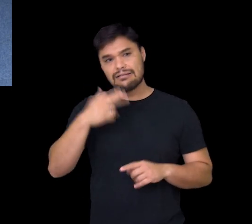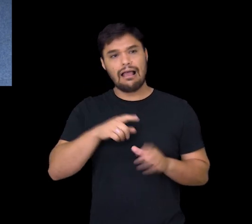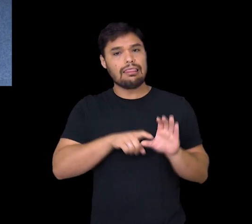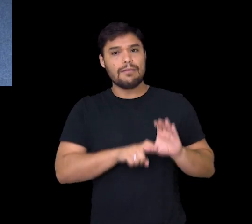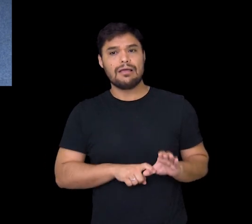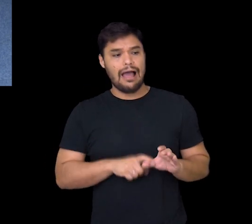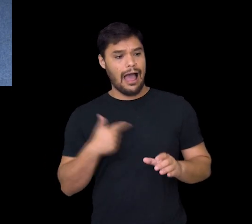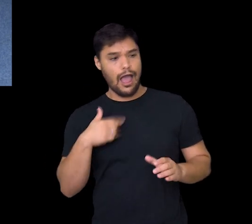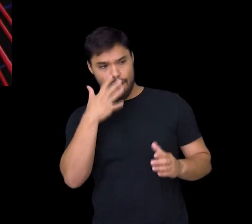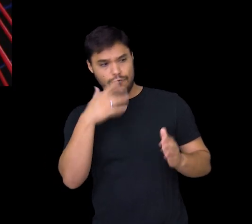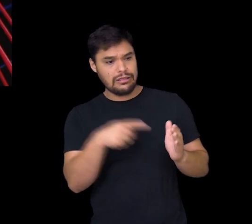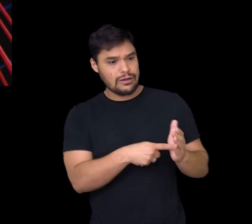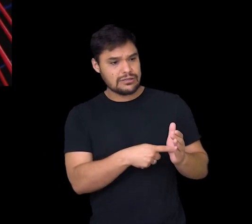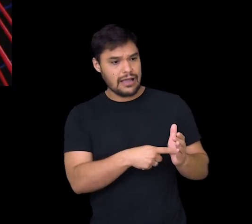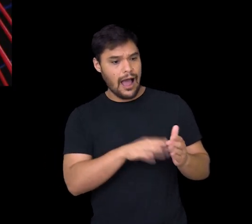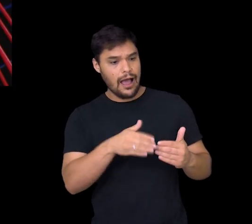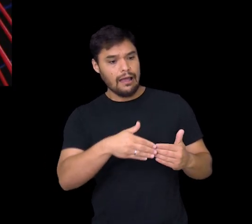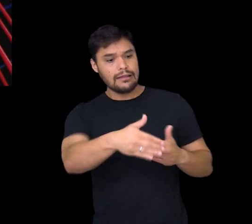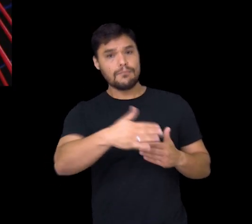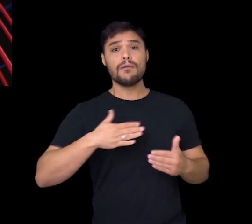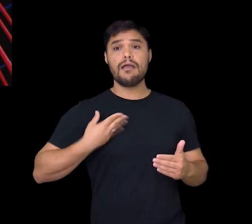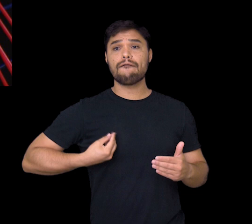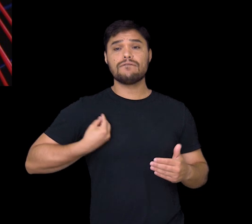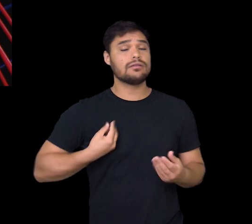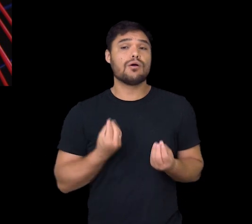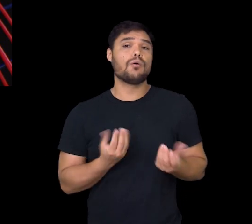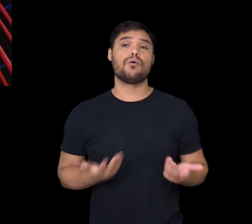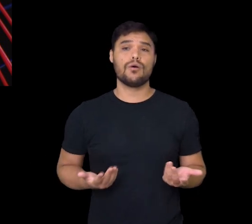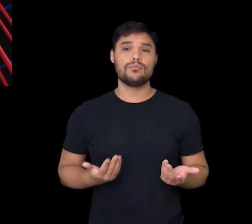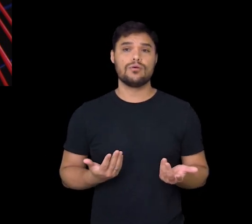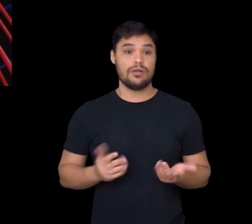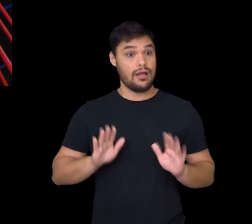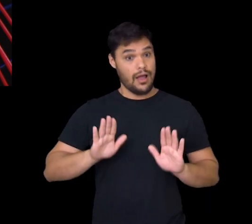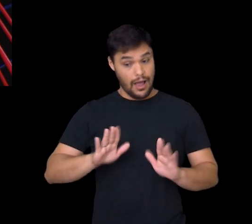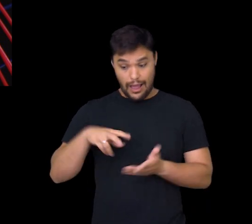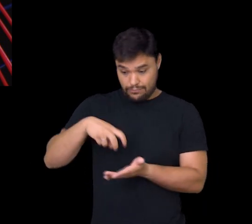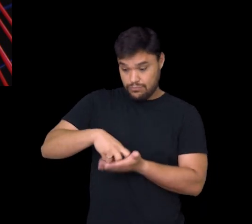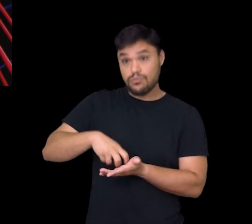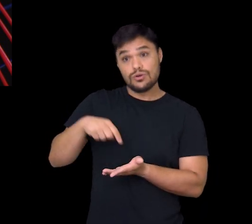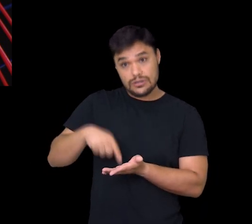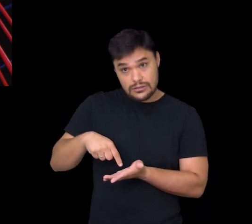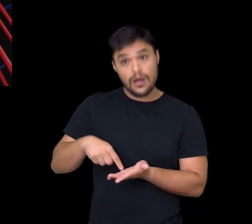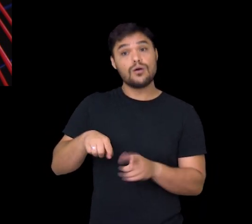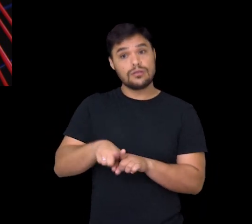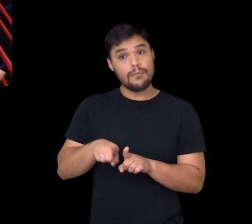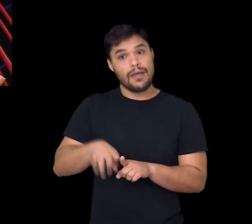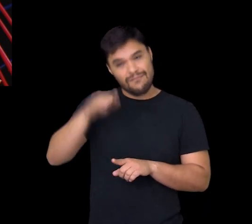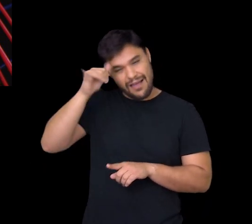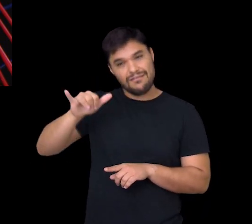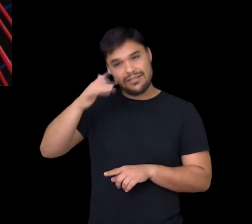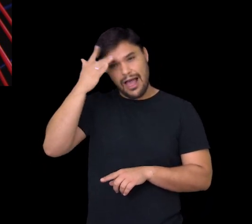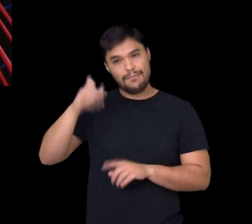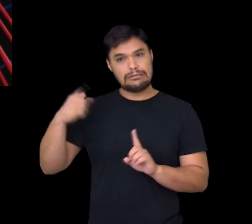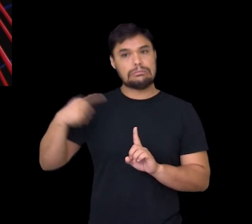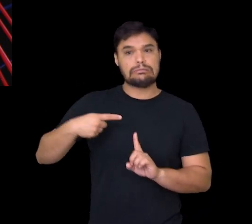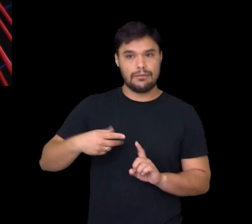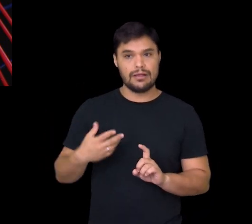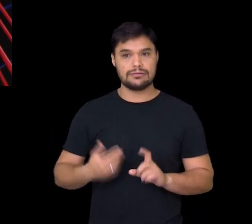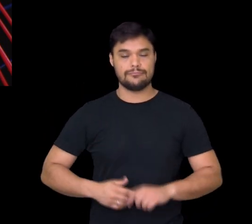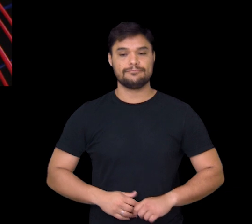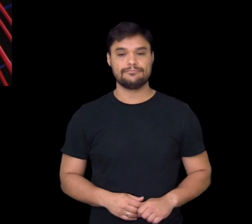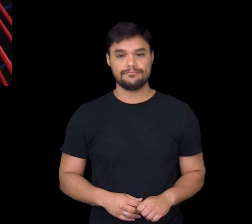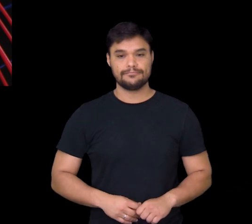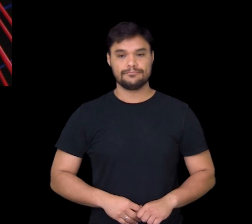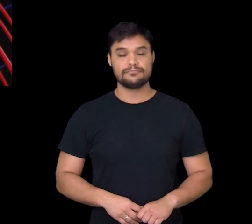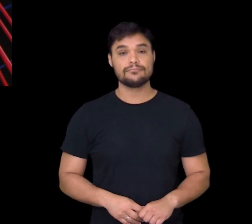fica refém. Eu vou denunciar, como é que vai ser minha vida aqui? Mas a punição também vai inibir aquele que está